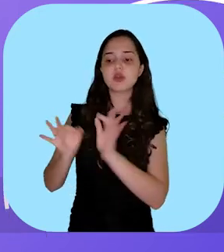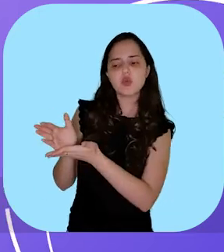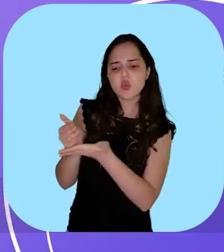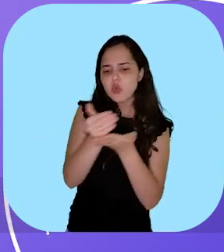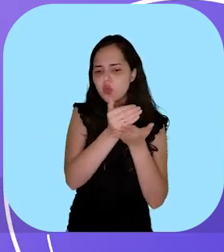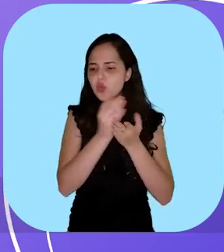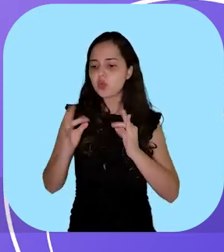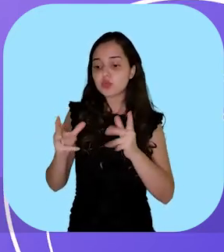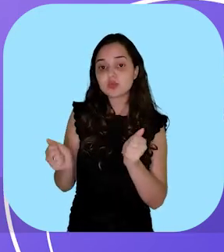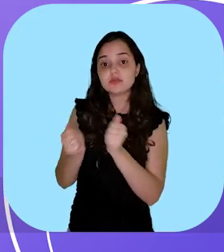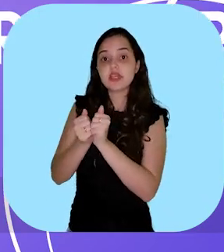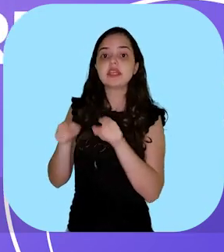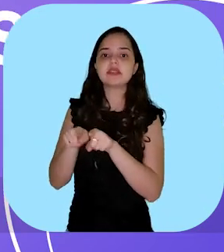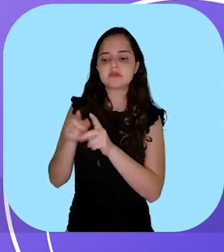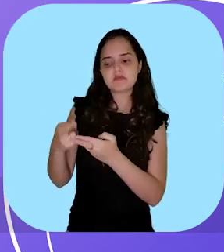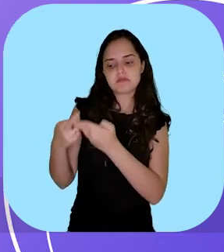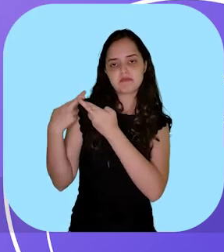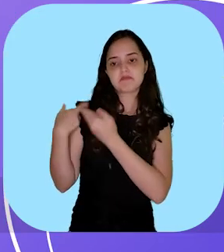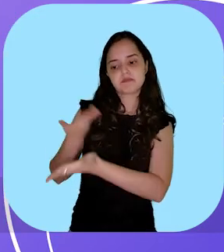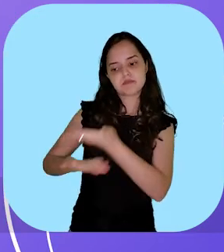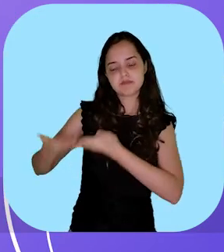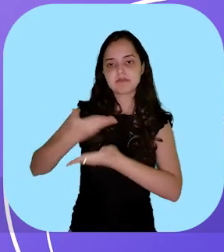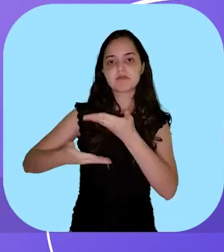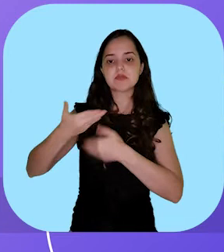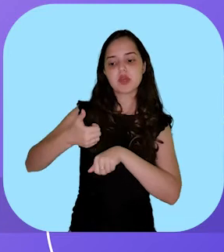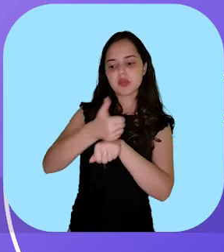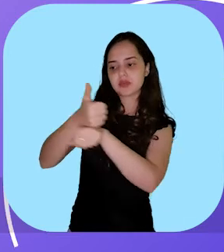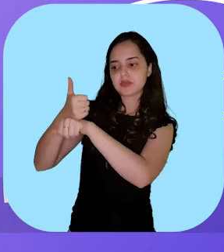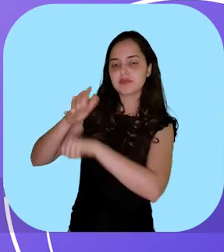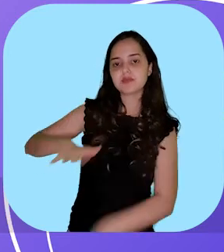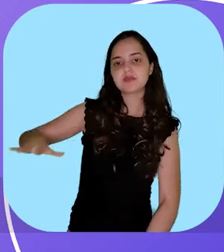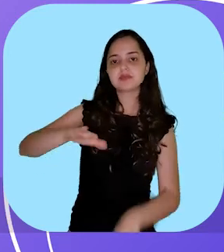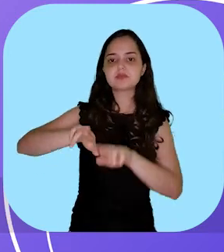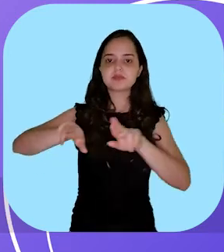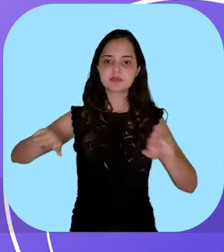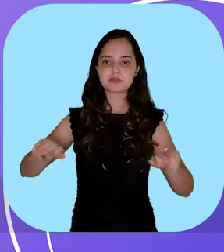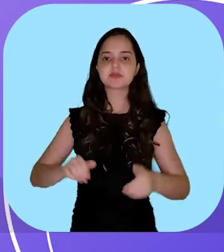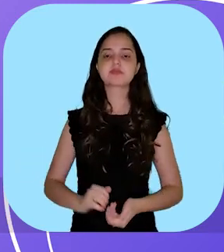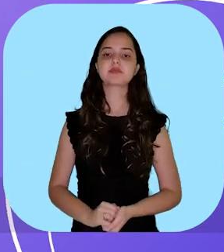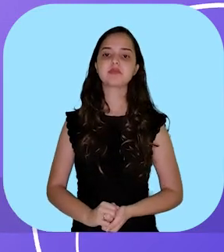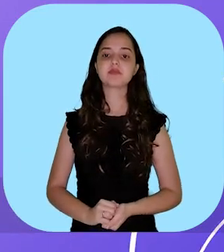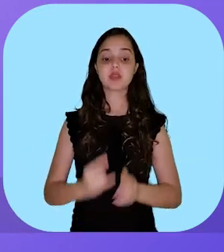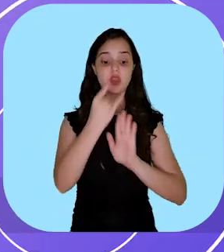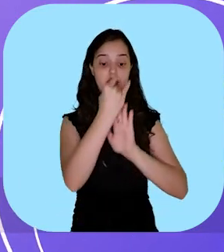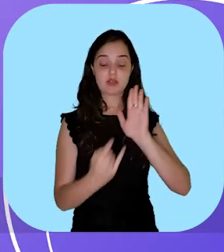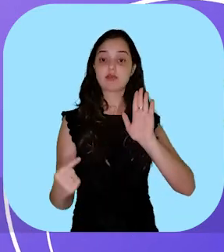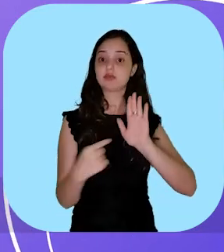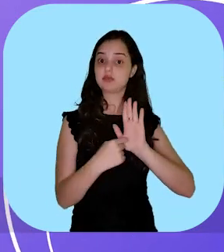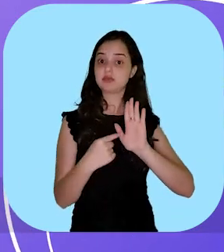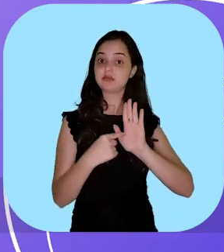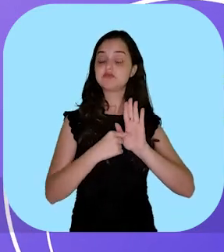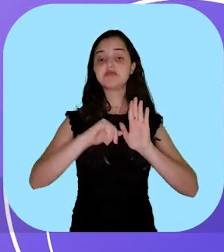elaboração conjunta e é de responsabilidade compartilhada com profissionais de outras áreas. Este documento pode